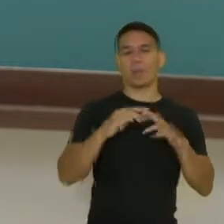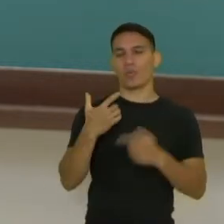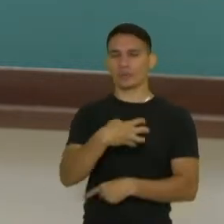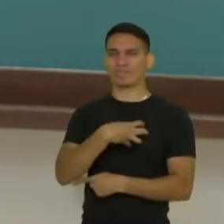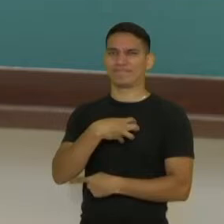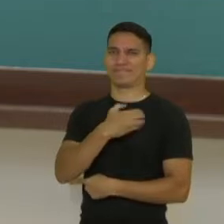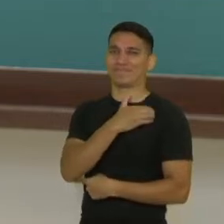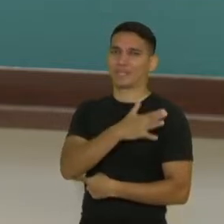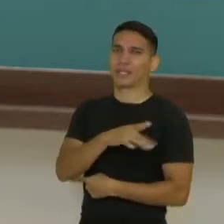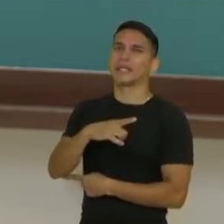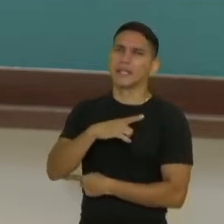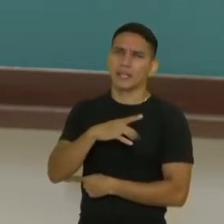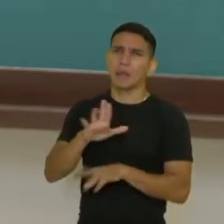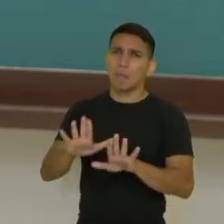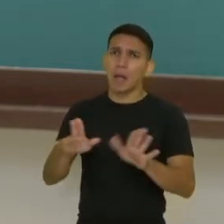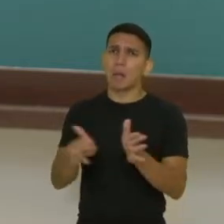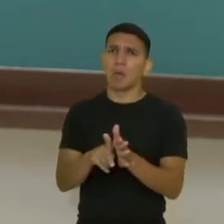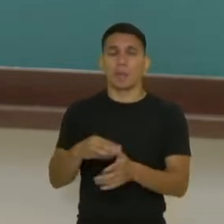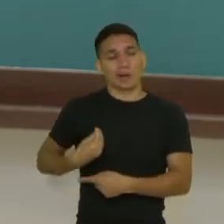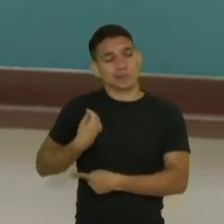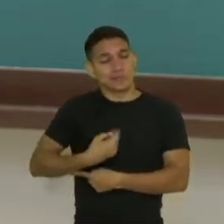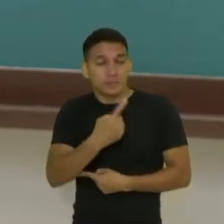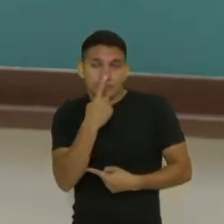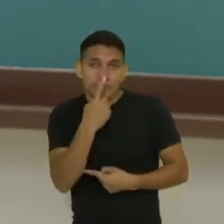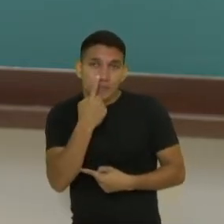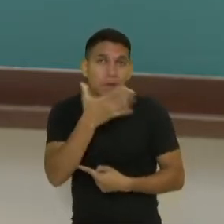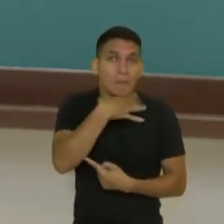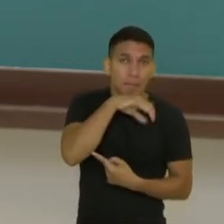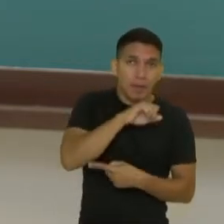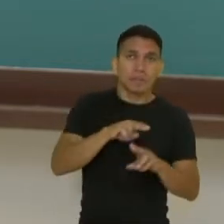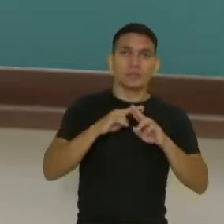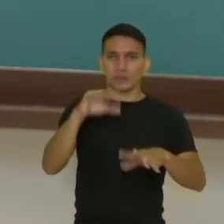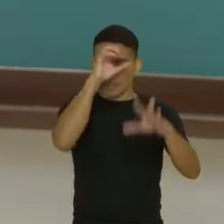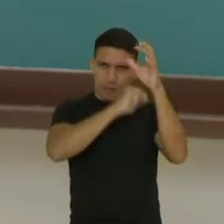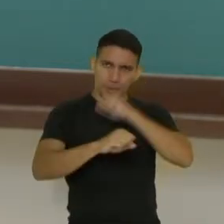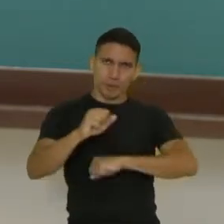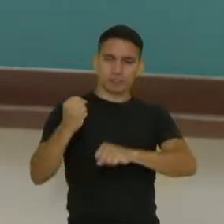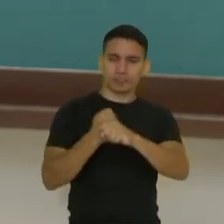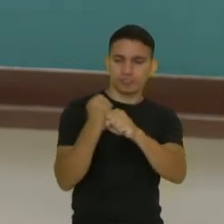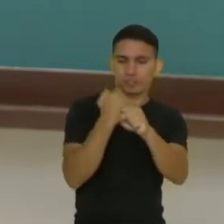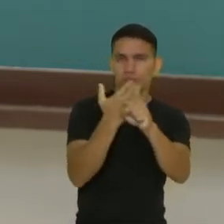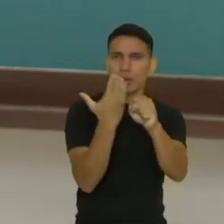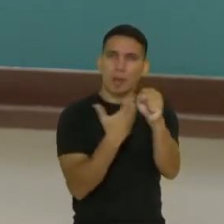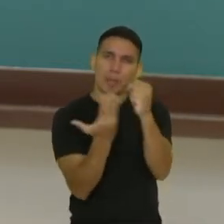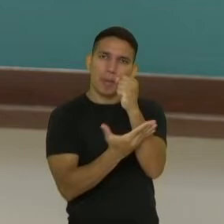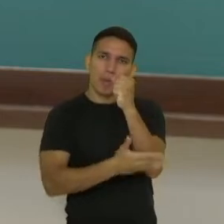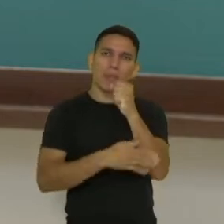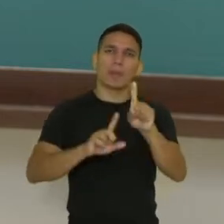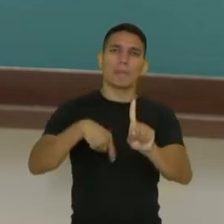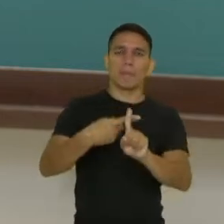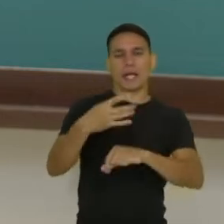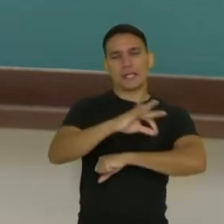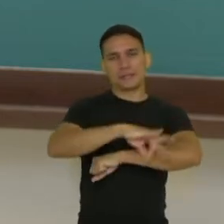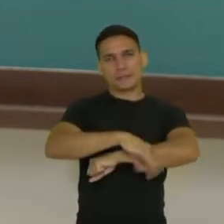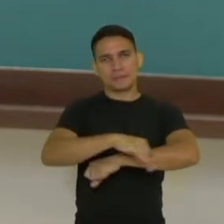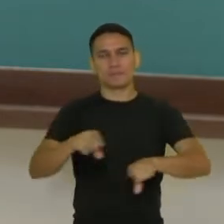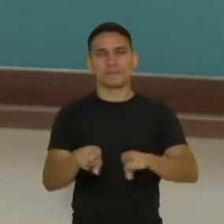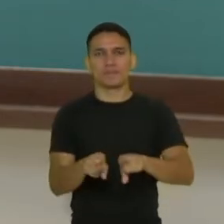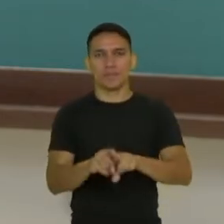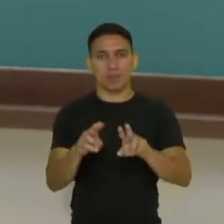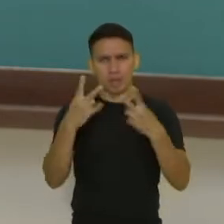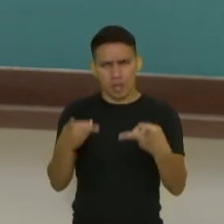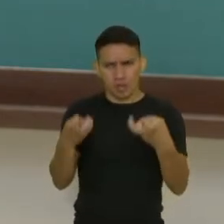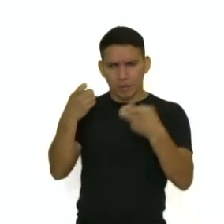preconceitos, mas ele tinha muito convívio com o pai, e com o pai ele aprendeu exatamente a ser escultor, entalhador, e aprendeu também a arquitetura. E nós vemos que, por ser